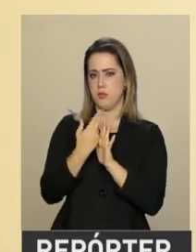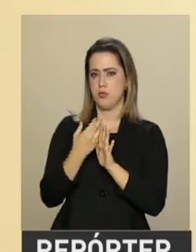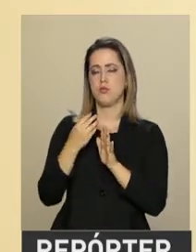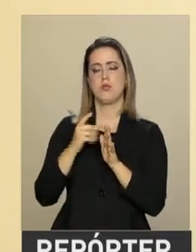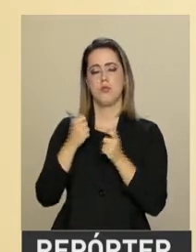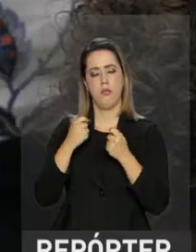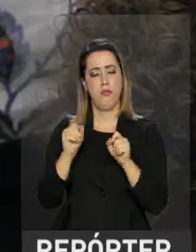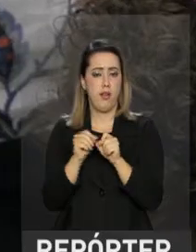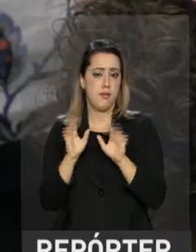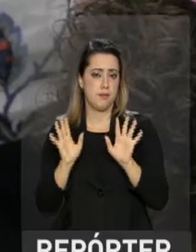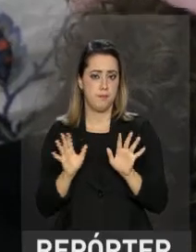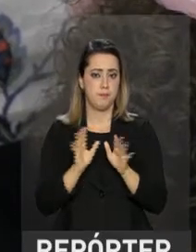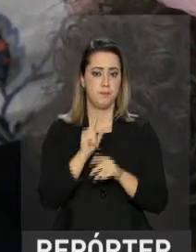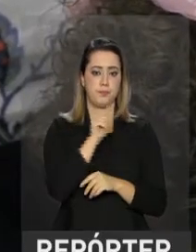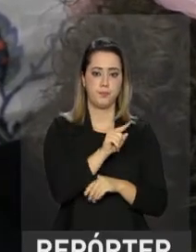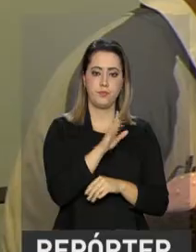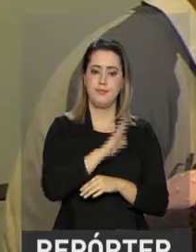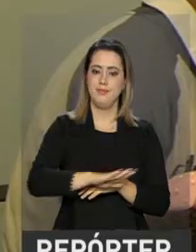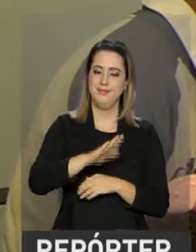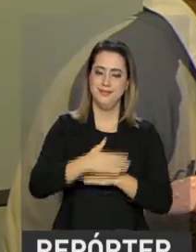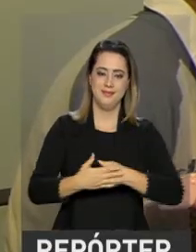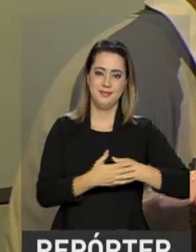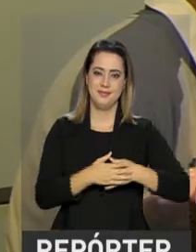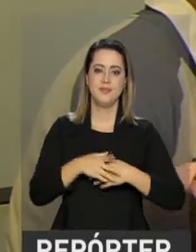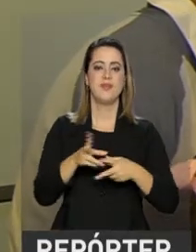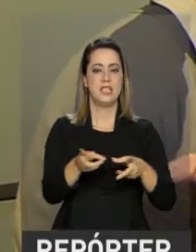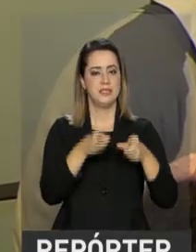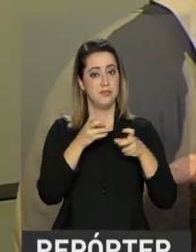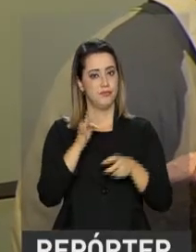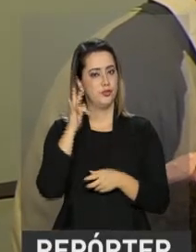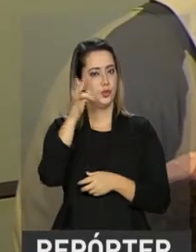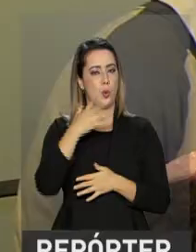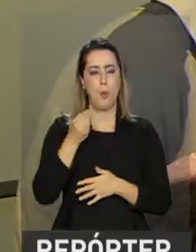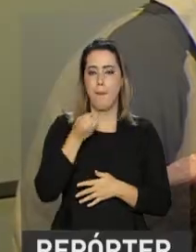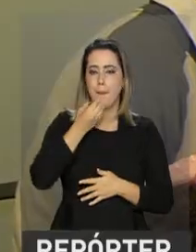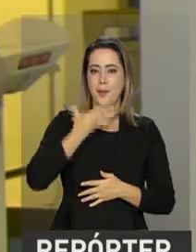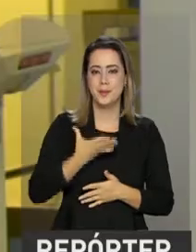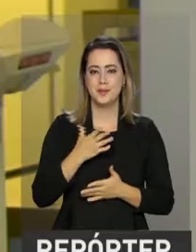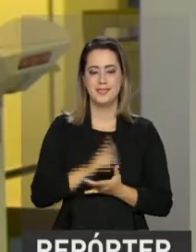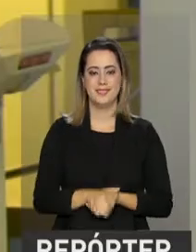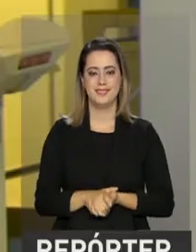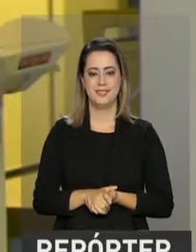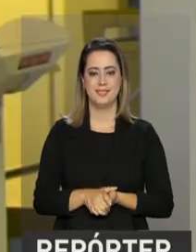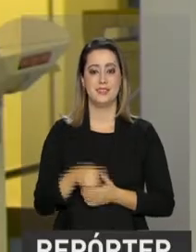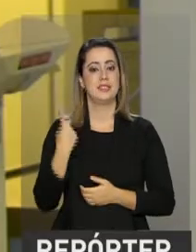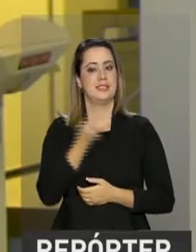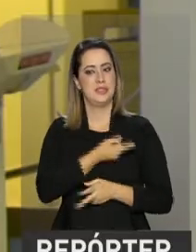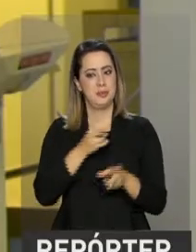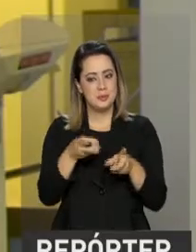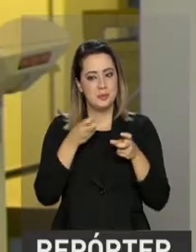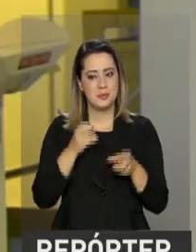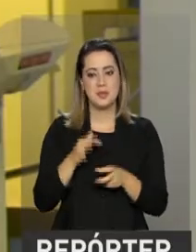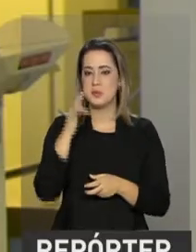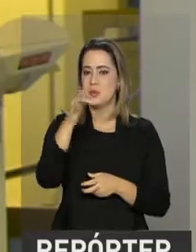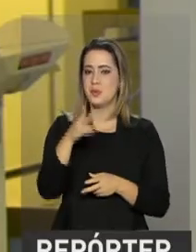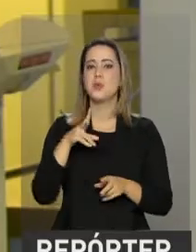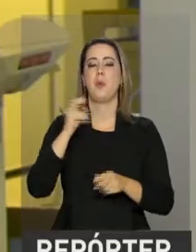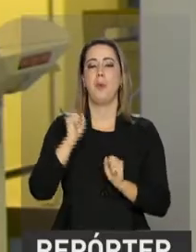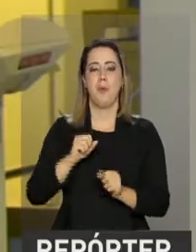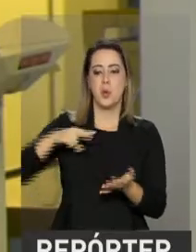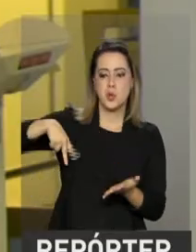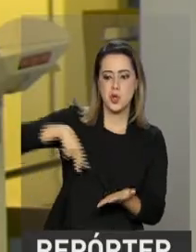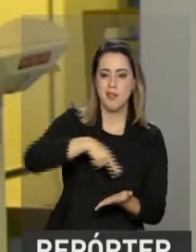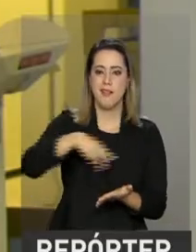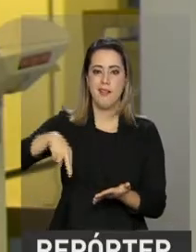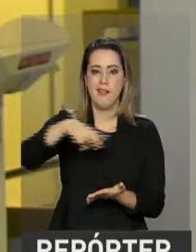tratamento cirúrgico. Para a pequena Eloá, as expectativas são as melhores possíveis. A expectativa é que ela ande,